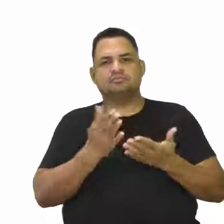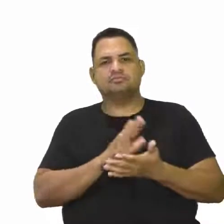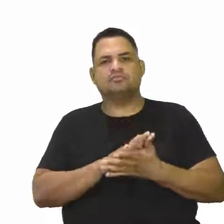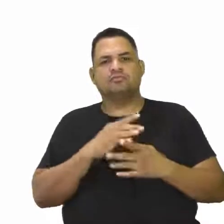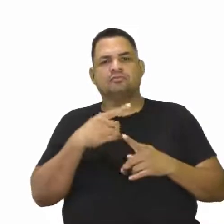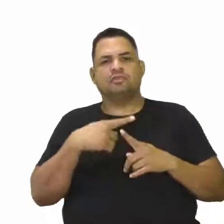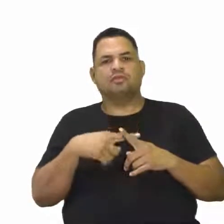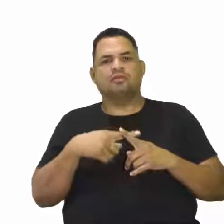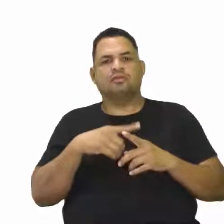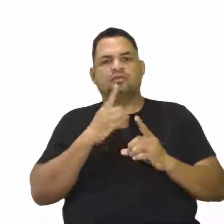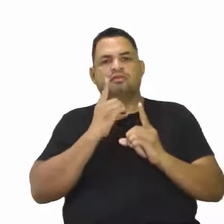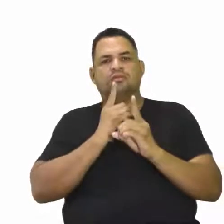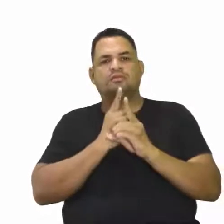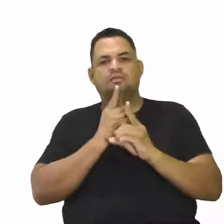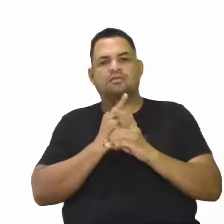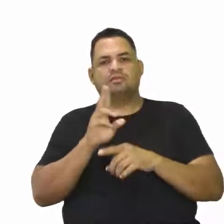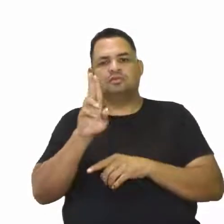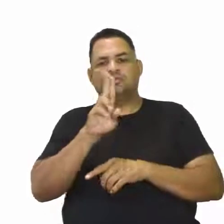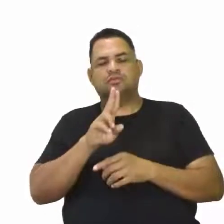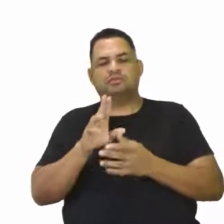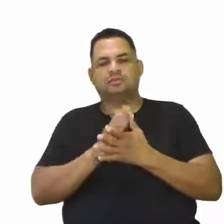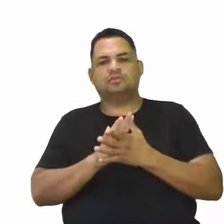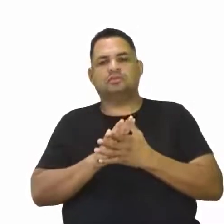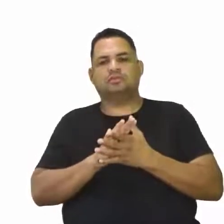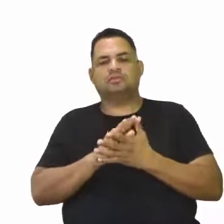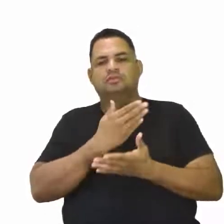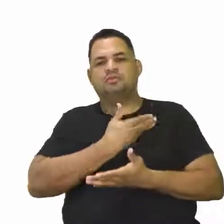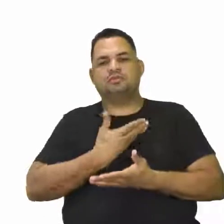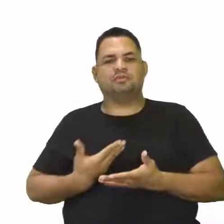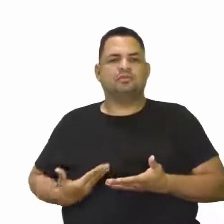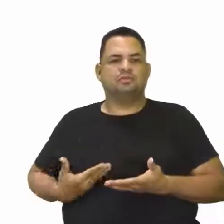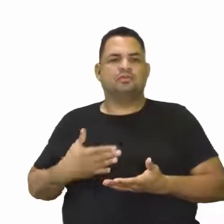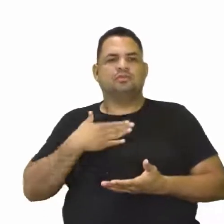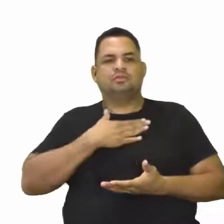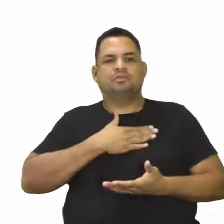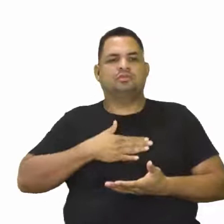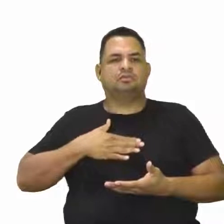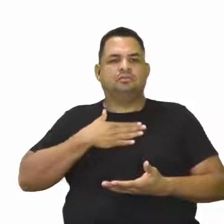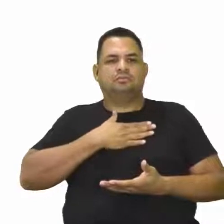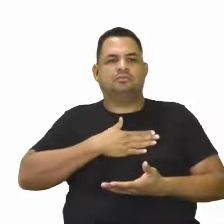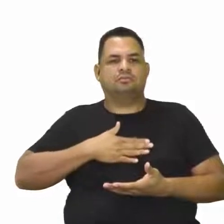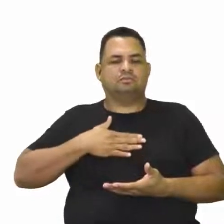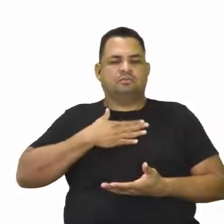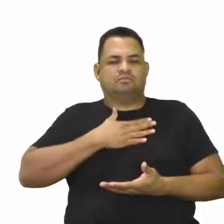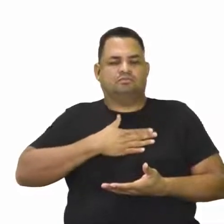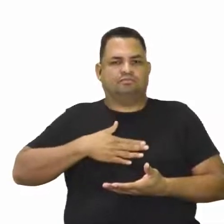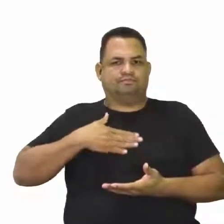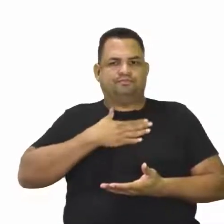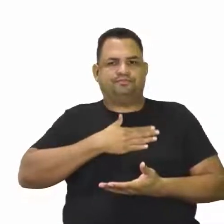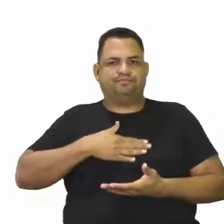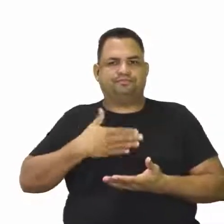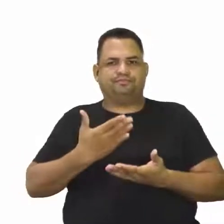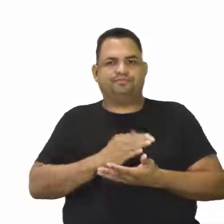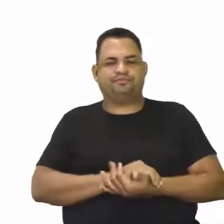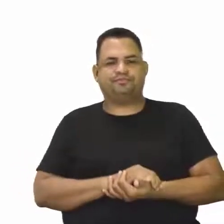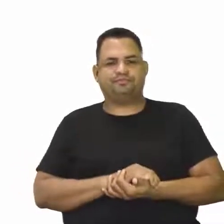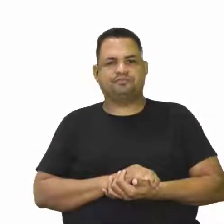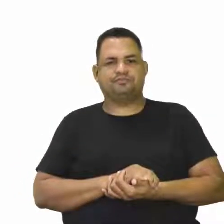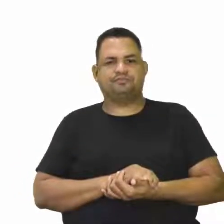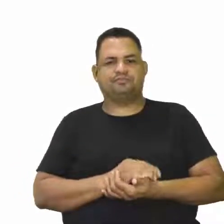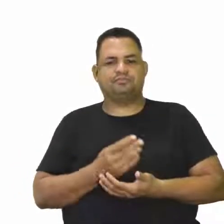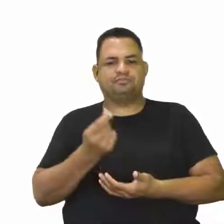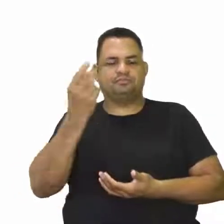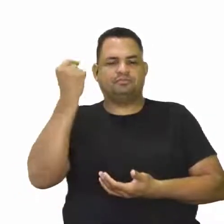Emotivo encontro na universidade pública. Eu particularmente gosto bastante desse texto, que é um texto do Mujica, o